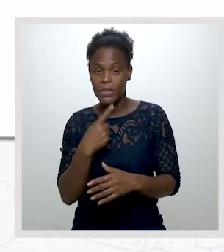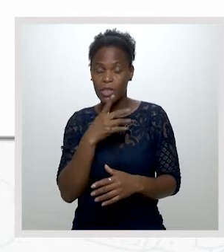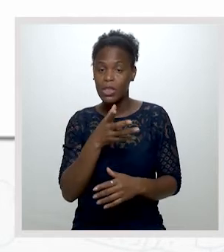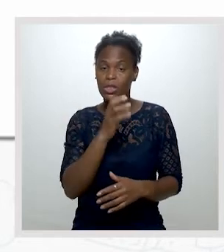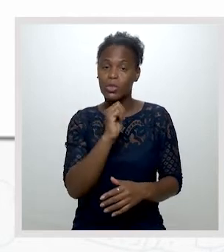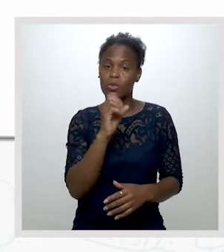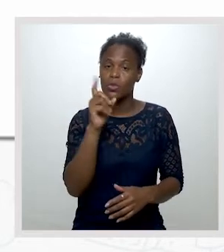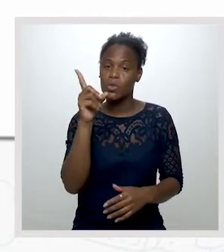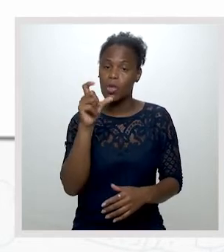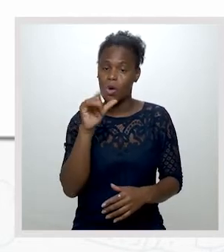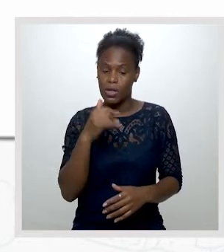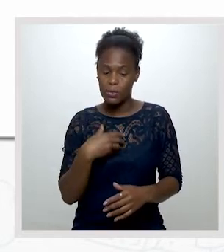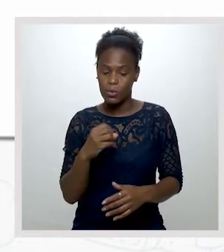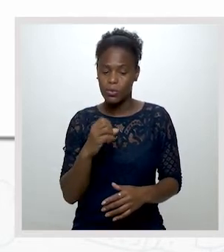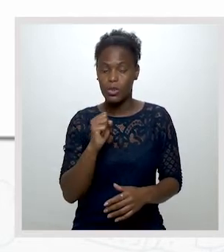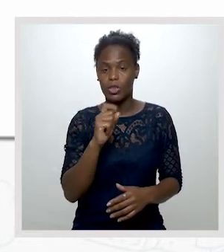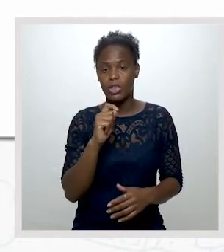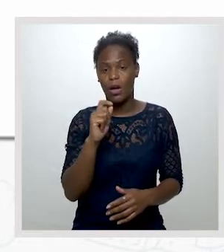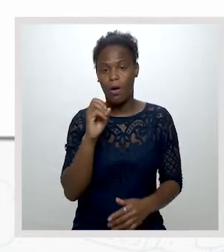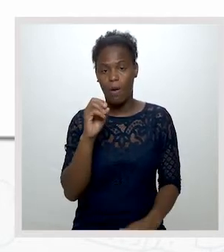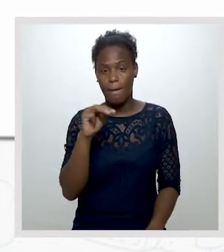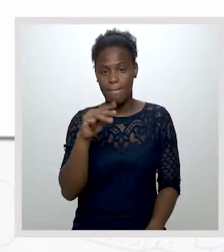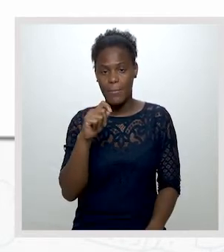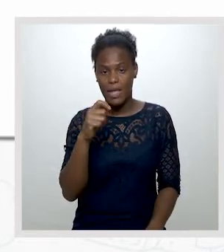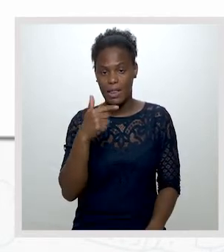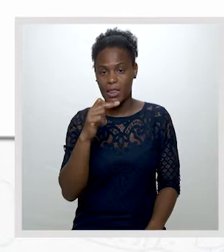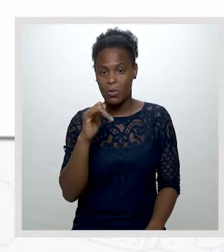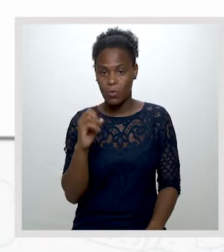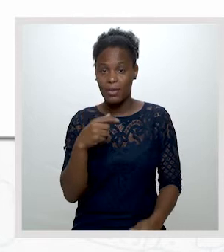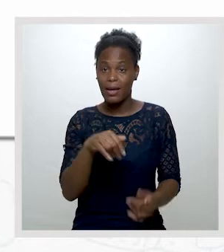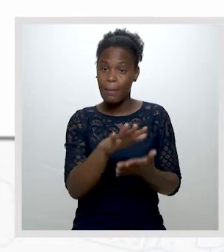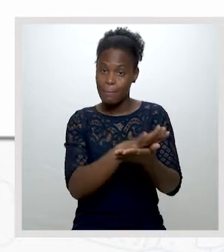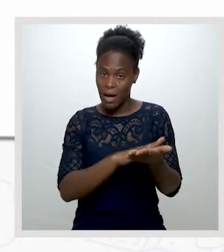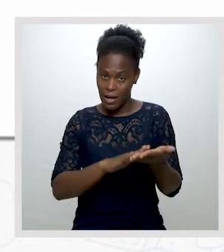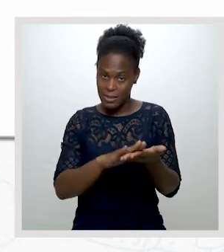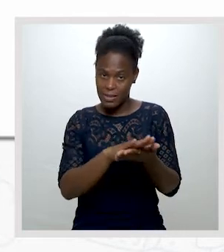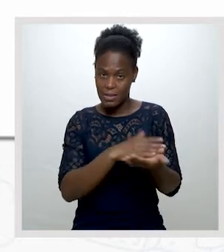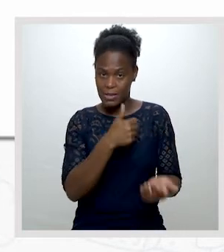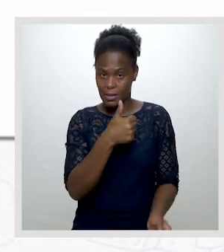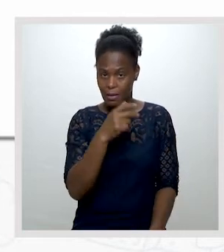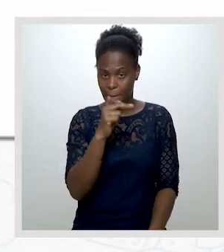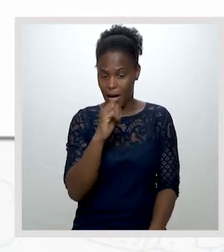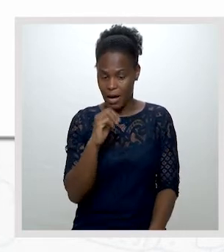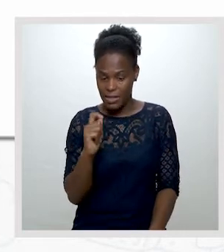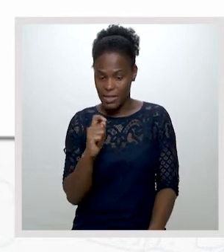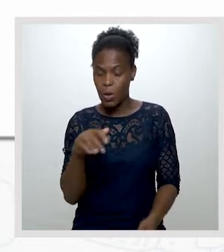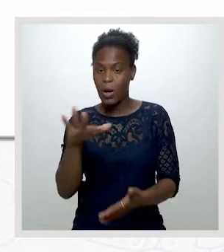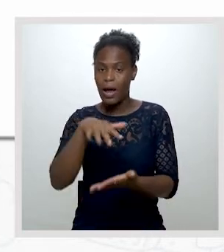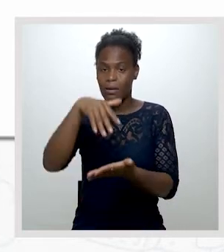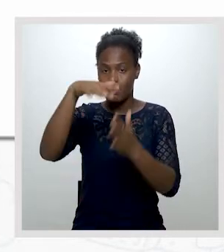a base, que é a parte por onde a pirâmide senta, não é? Neste